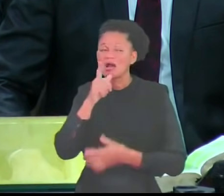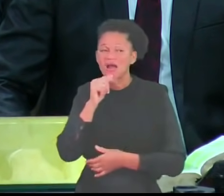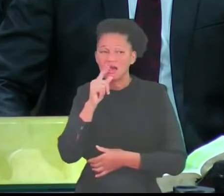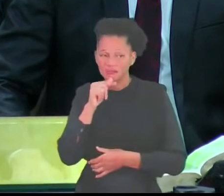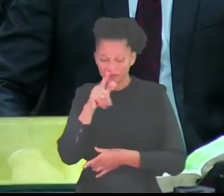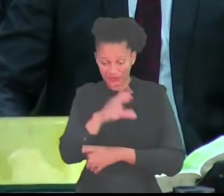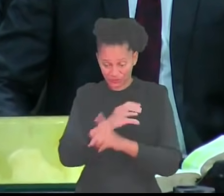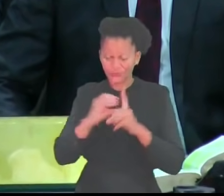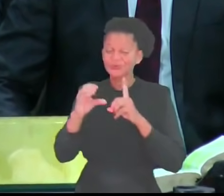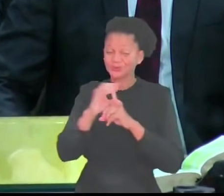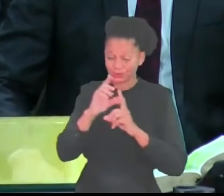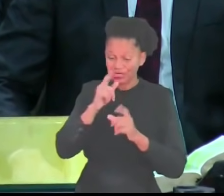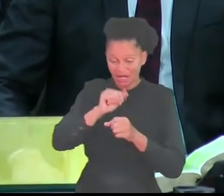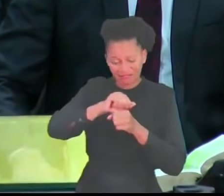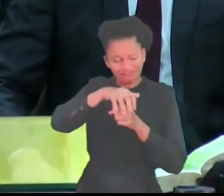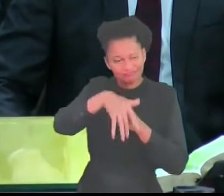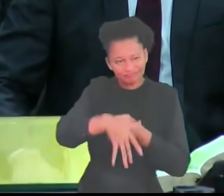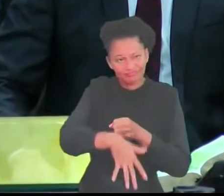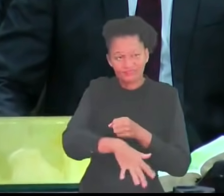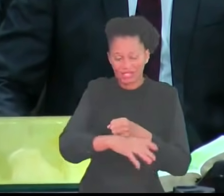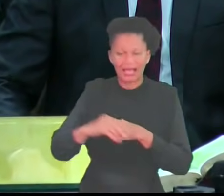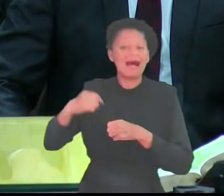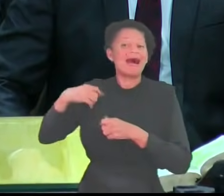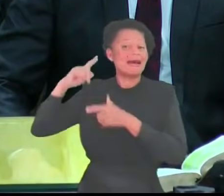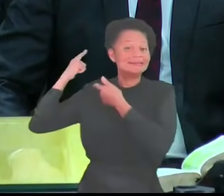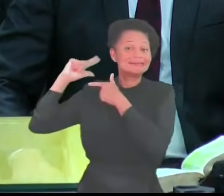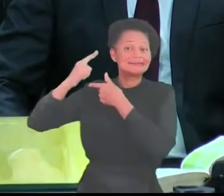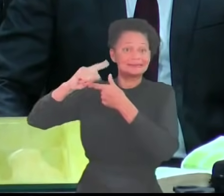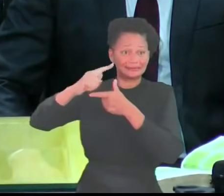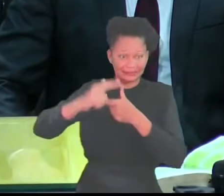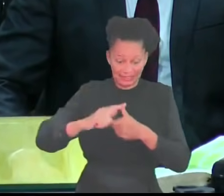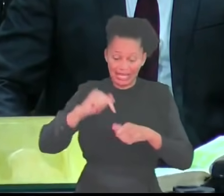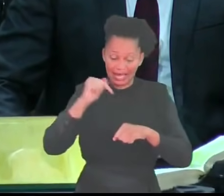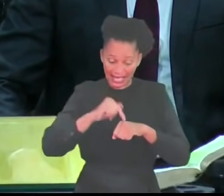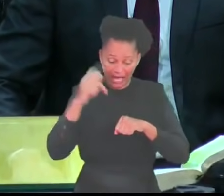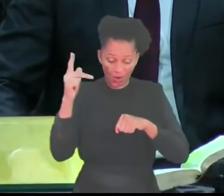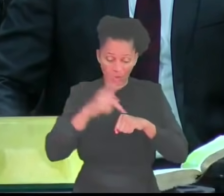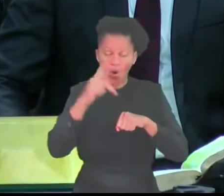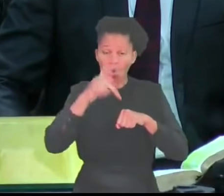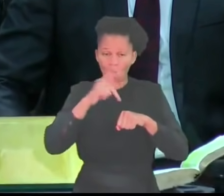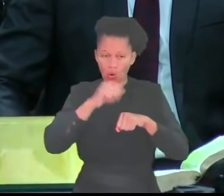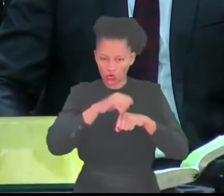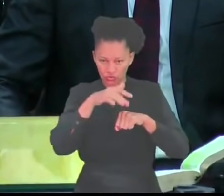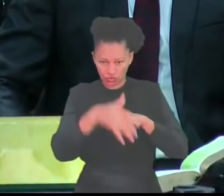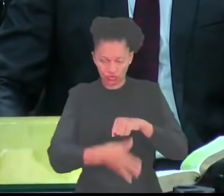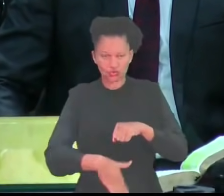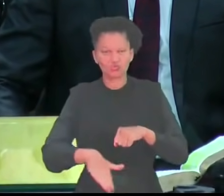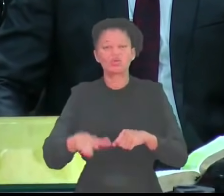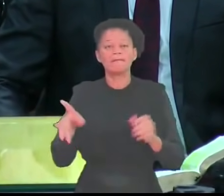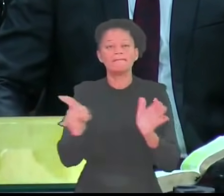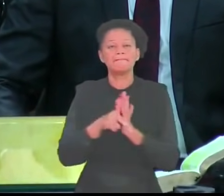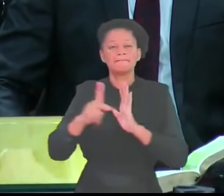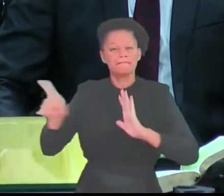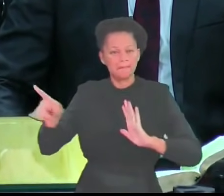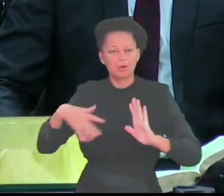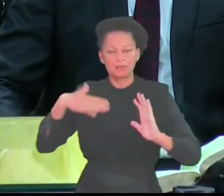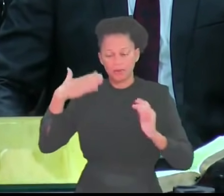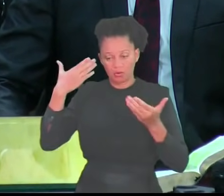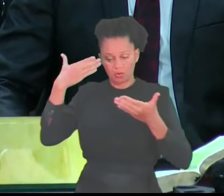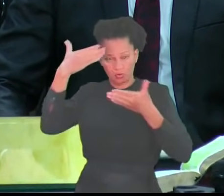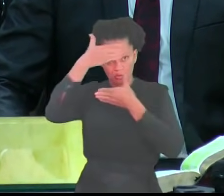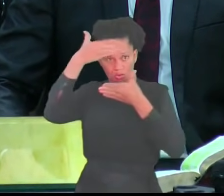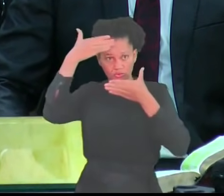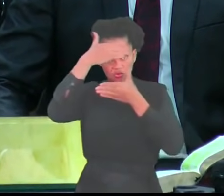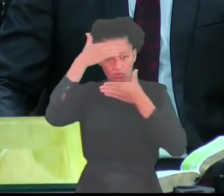nessa fonte, que segundo a tradição foi a rocha que Moisés feriu. Segundo os muçulmanos, eles dizem que ali foi a rocha que Moisés